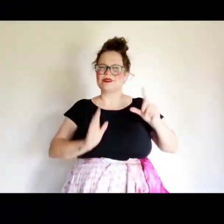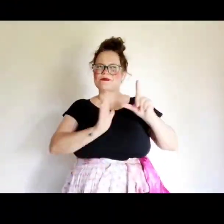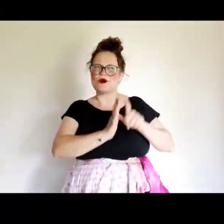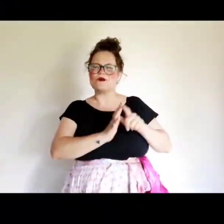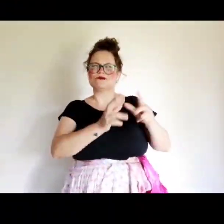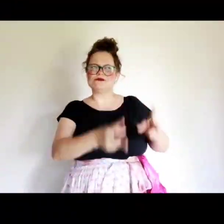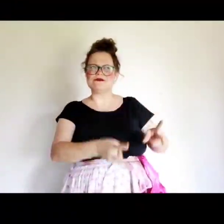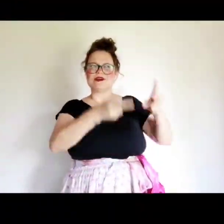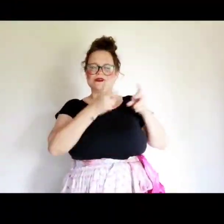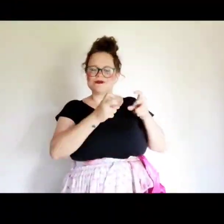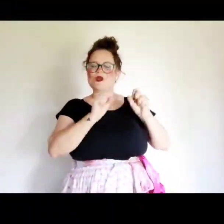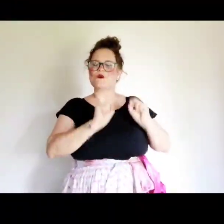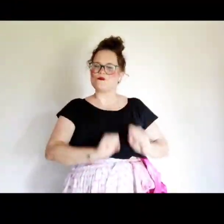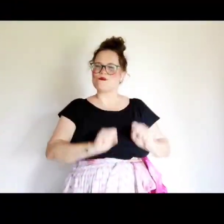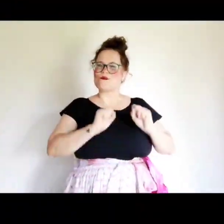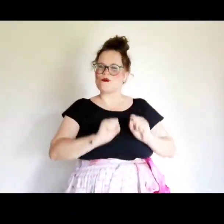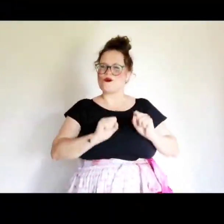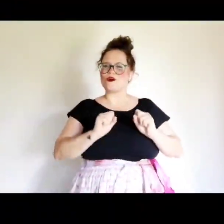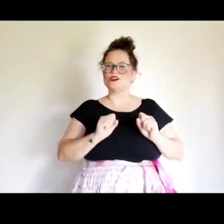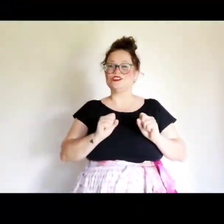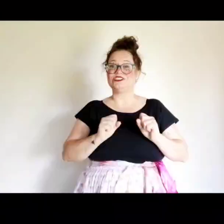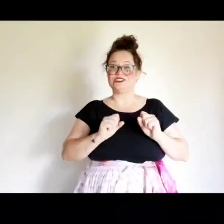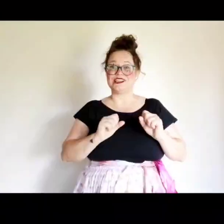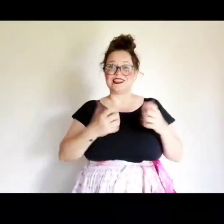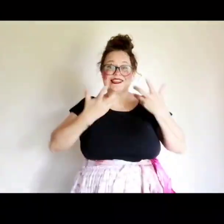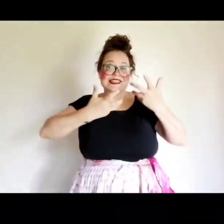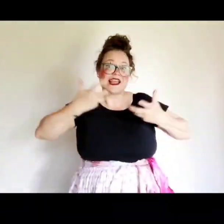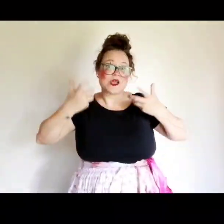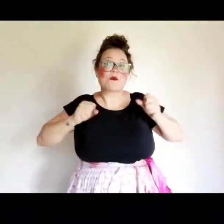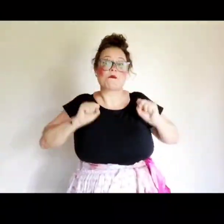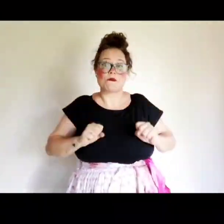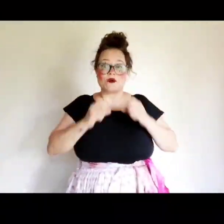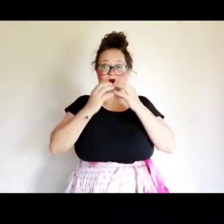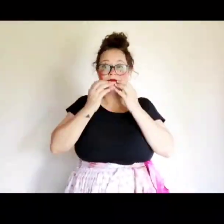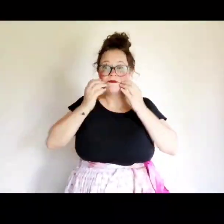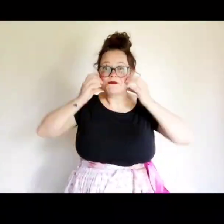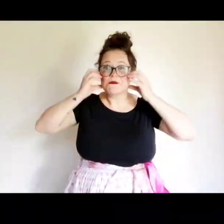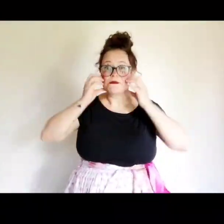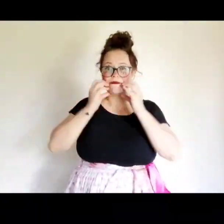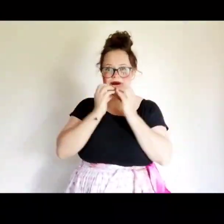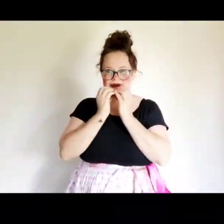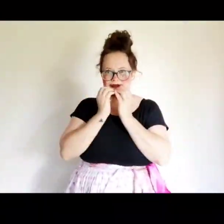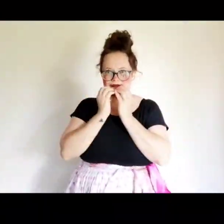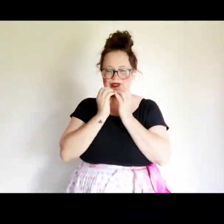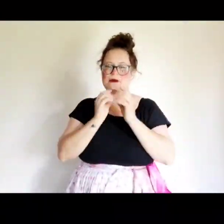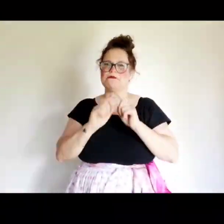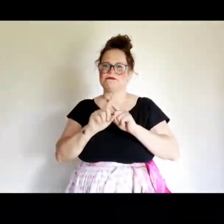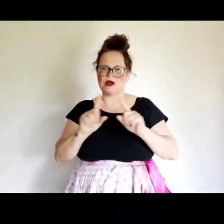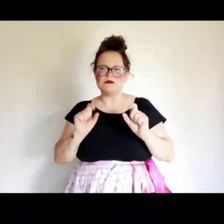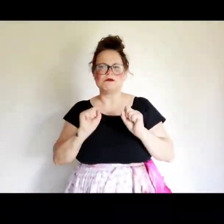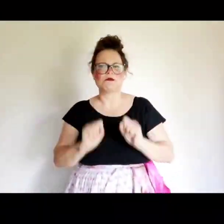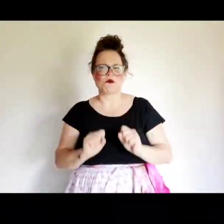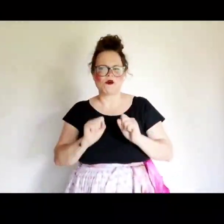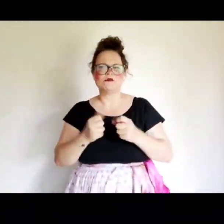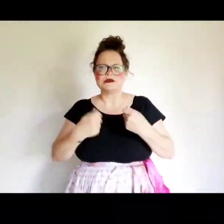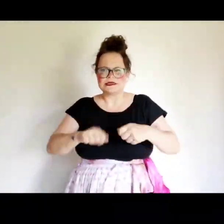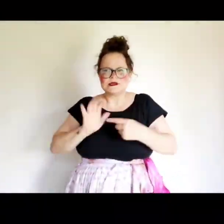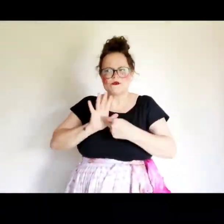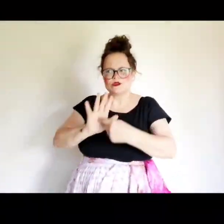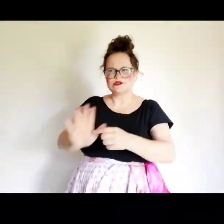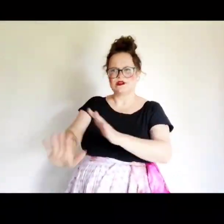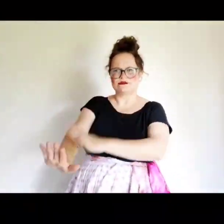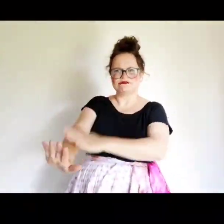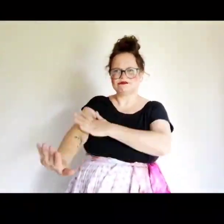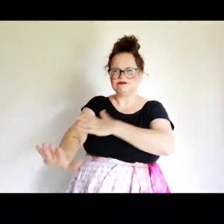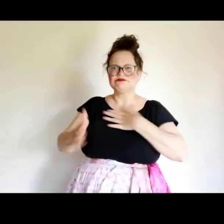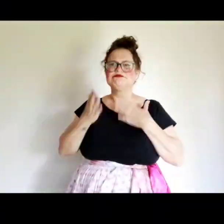que podia ser assim, a drag queen podia ter barba. Claro que eu não quero pôr barba na Humilha, mas eu quero que apareçam os meus